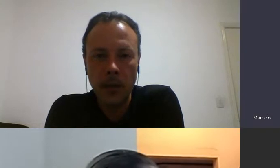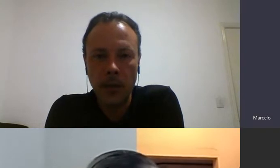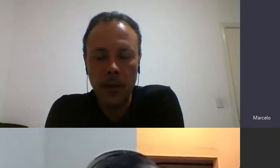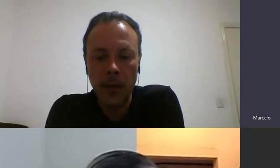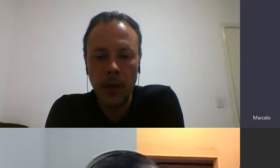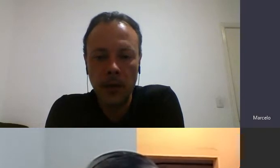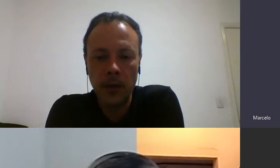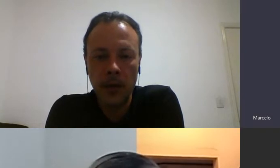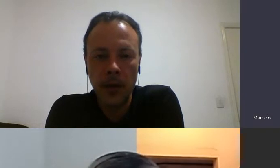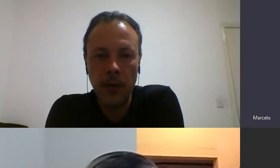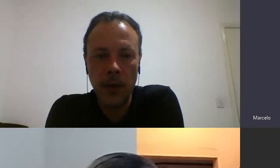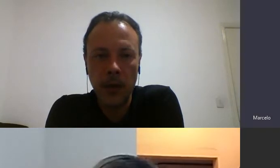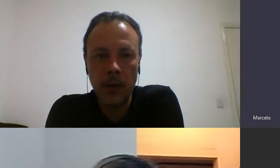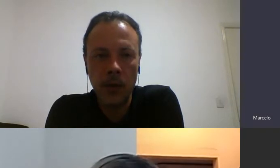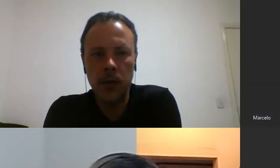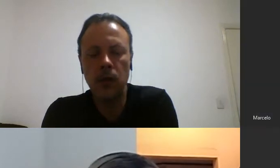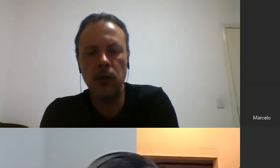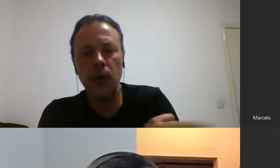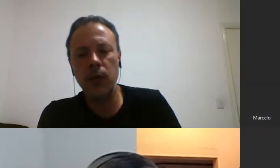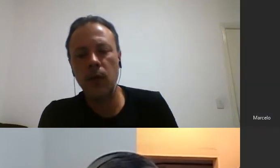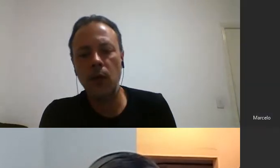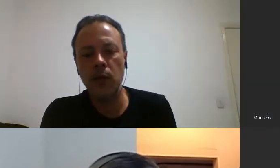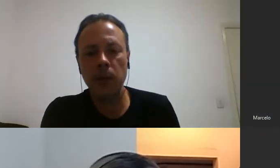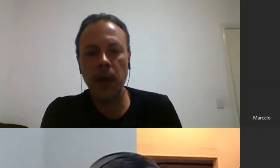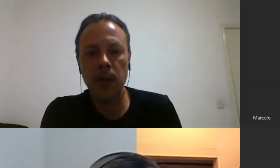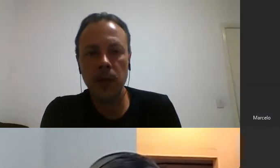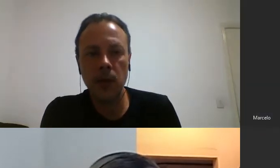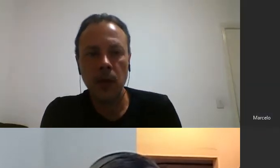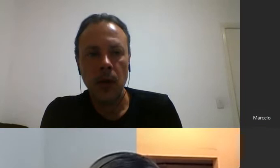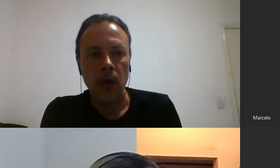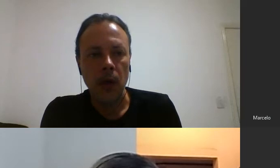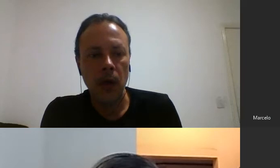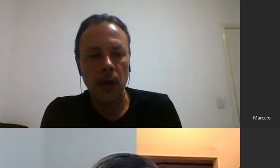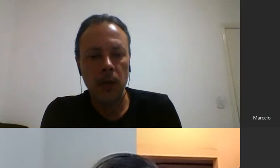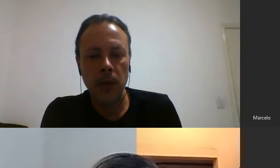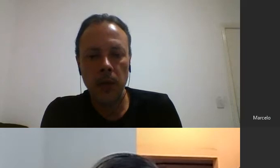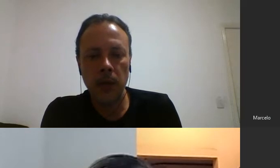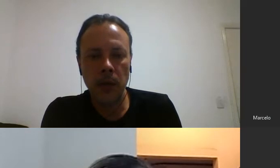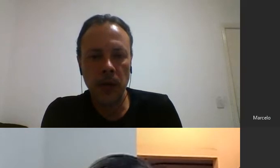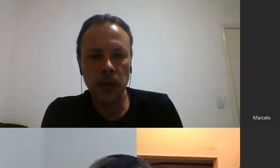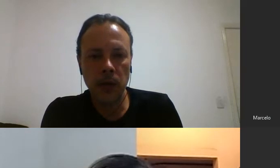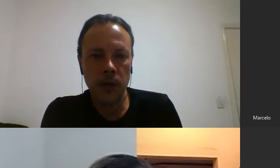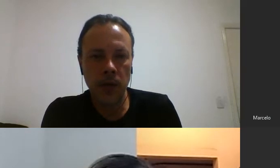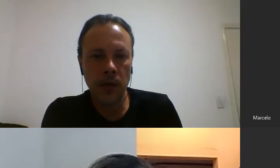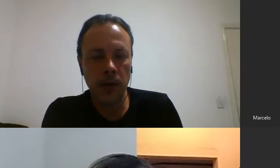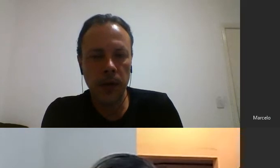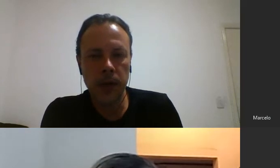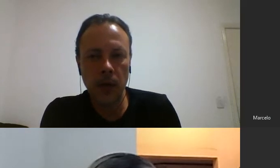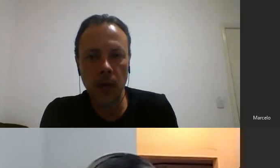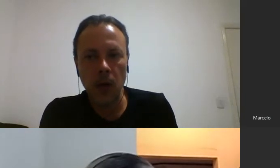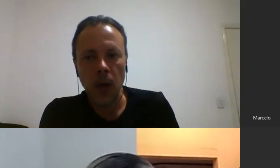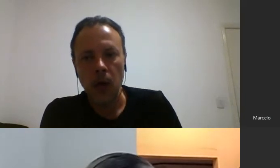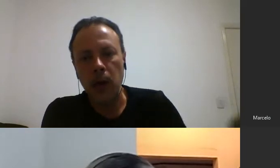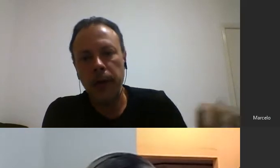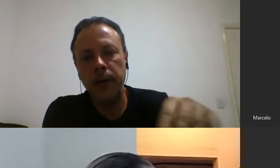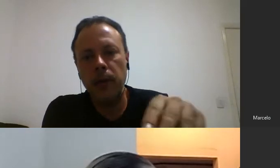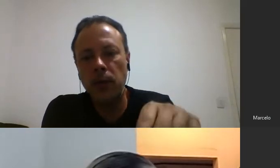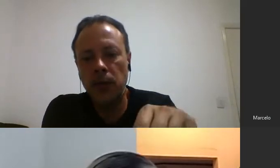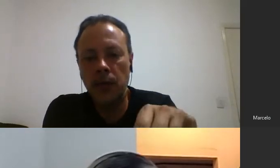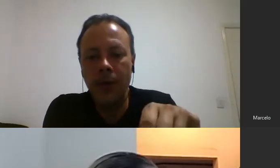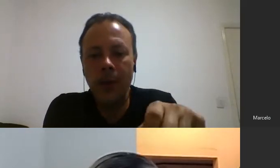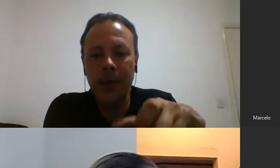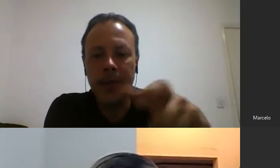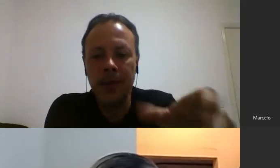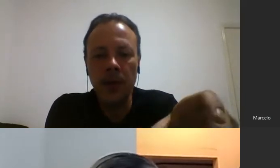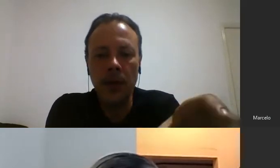Tá certo, você tá certo. A gente teve 2 ou 3 encontros no máximo, uma abordagem de conceitual inicial,